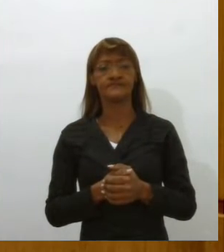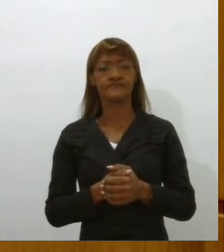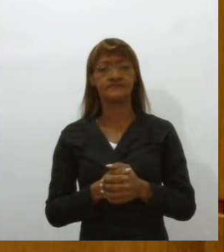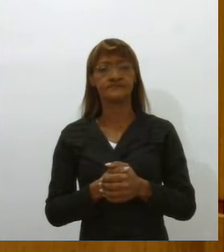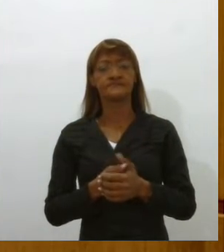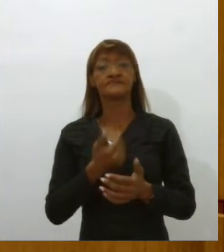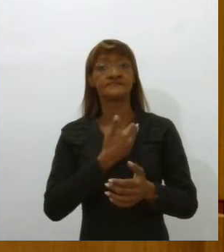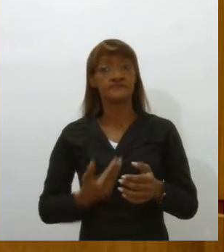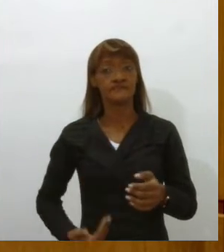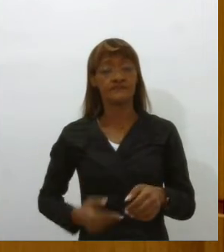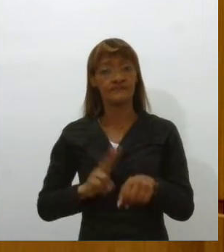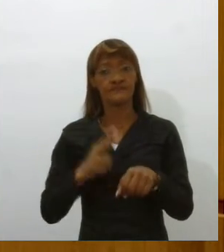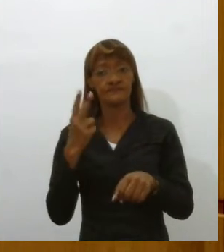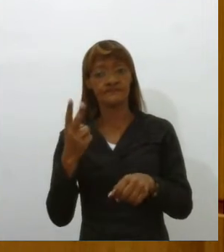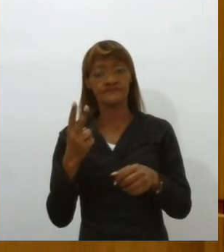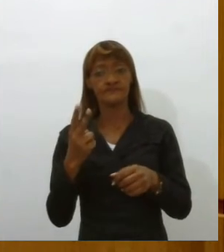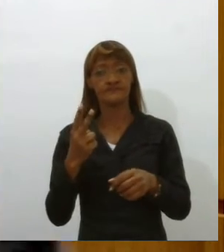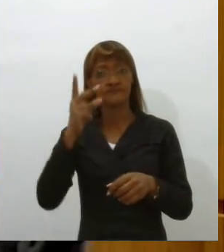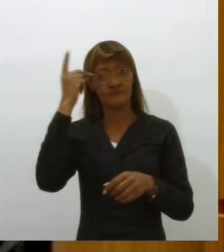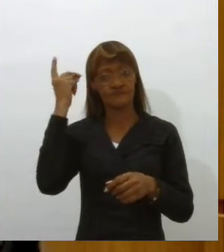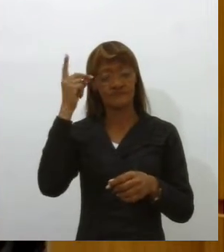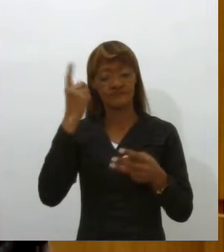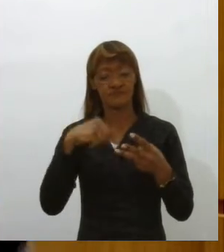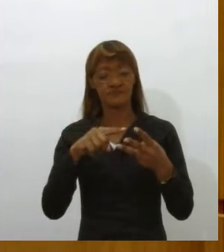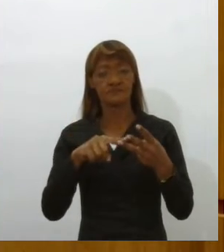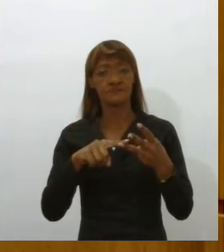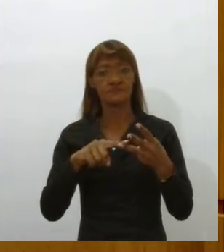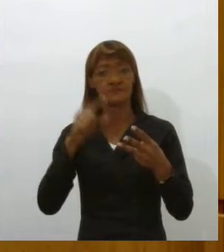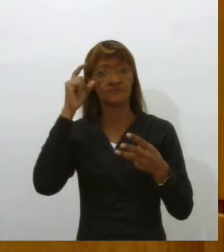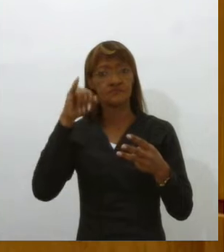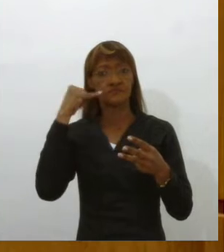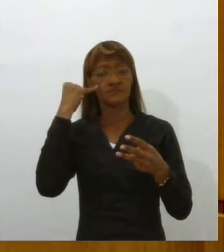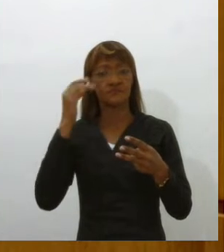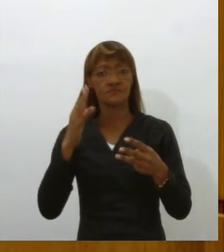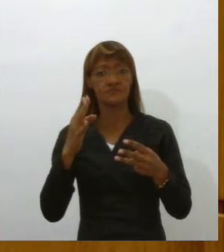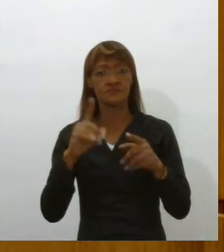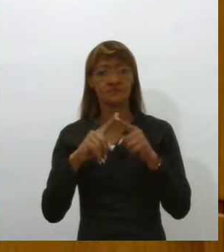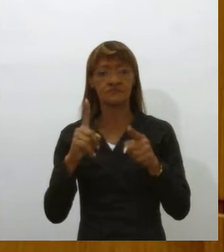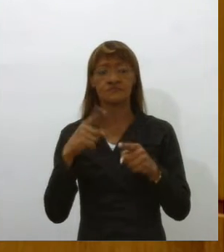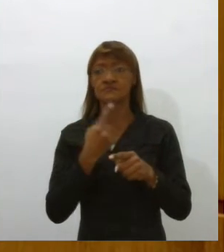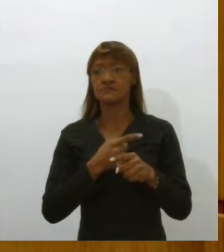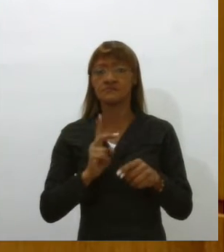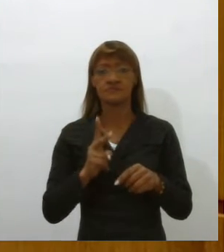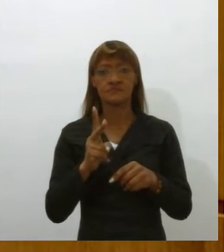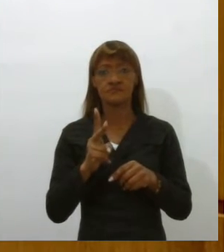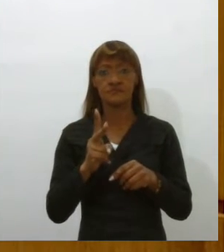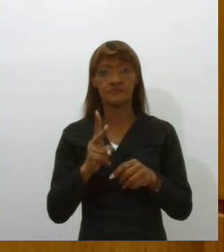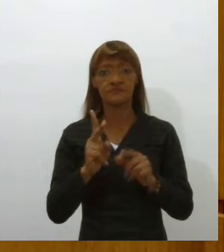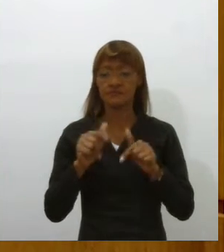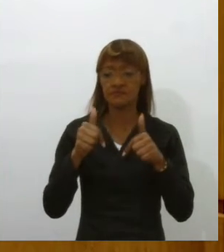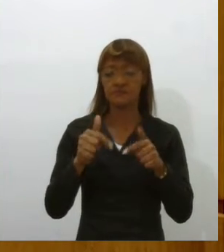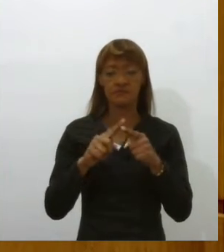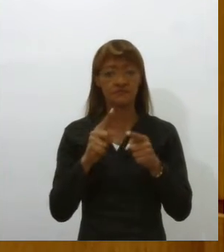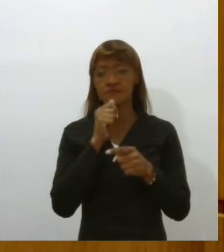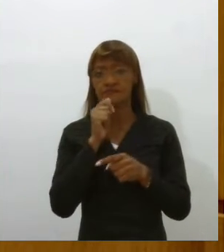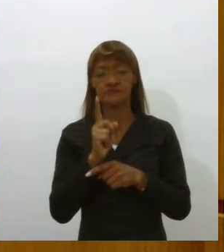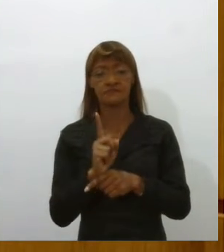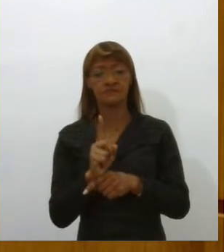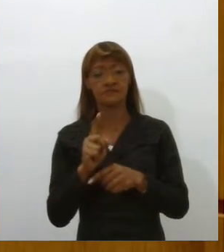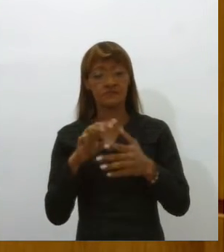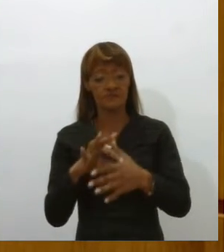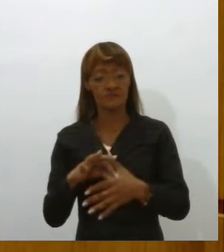o de Jacques Barreto. E independente da categoria, a gente nunca tinha conseguido esse feito. O líder do governo